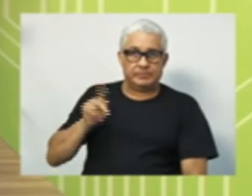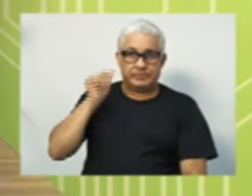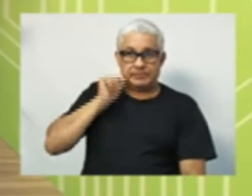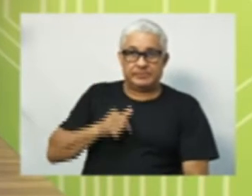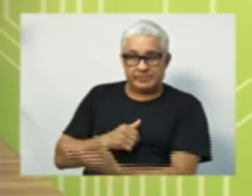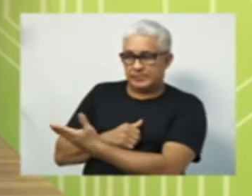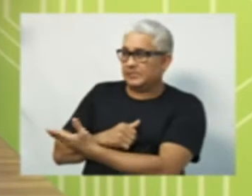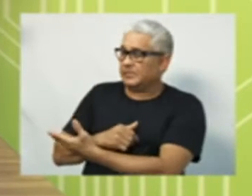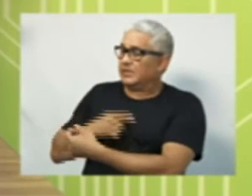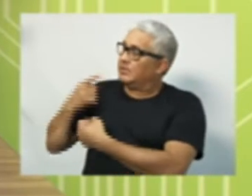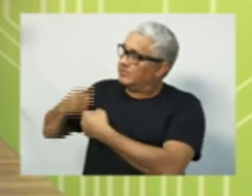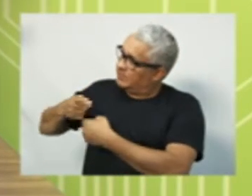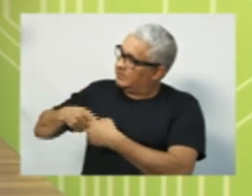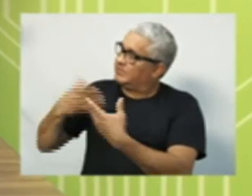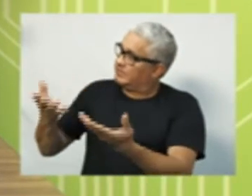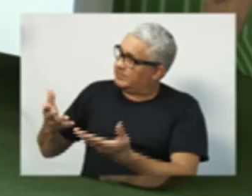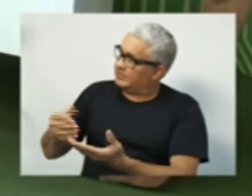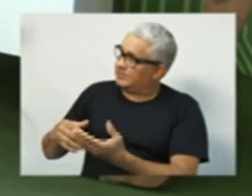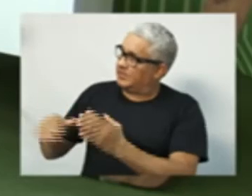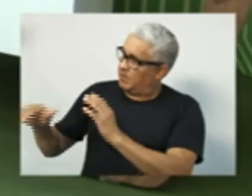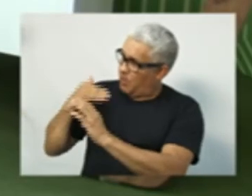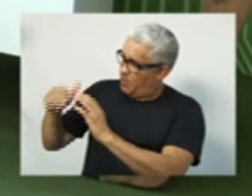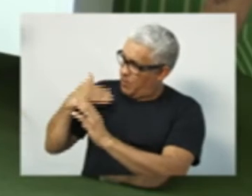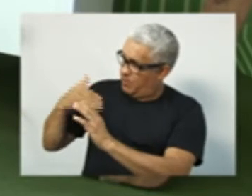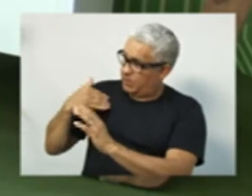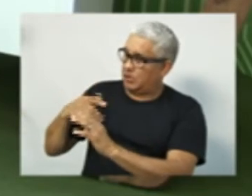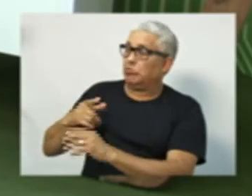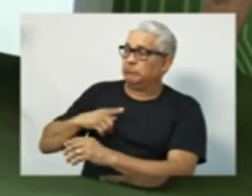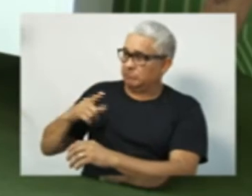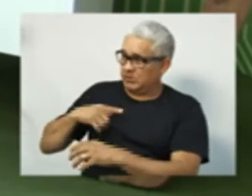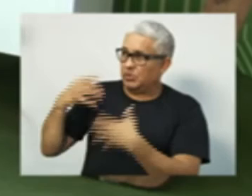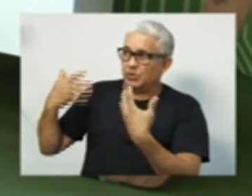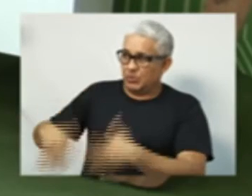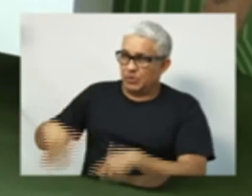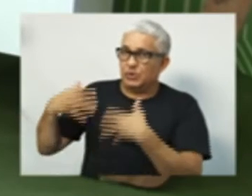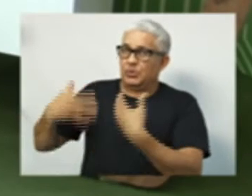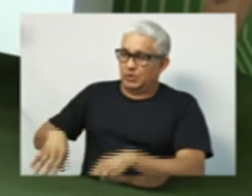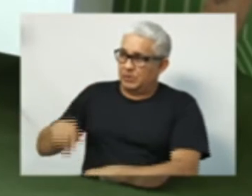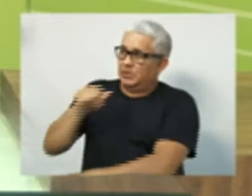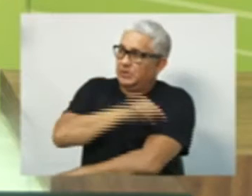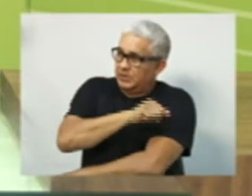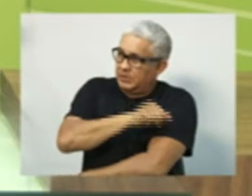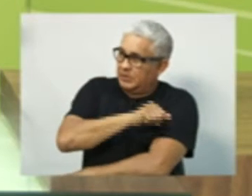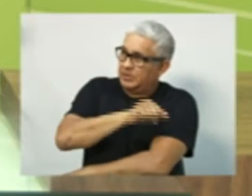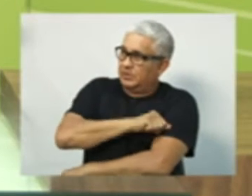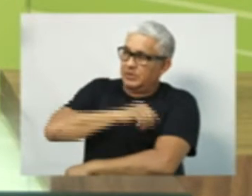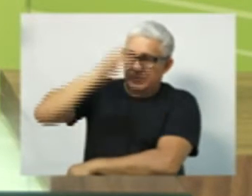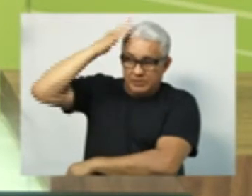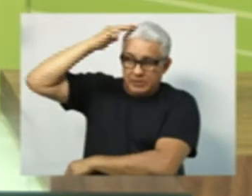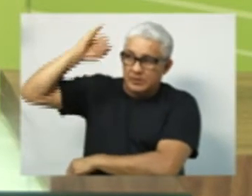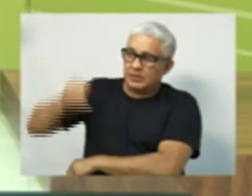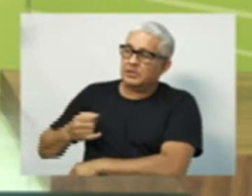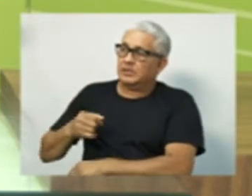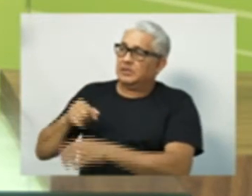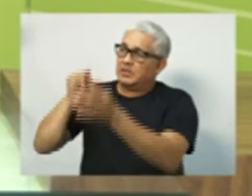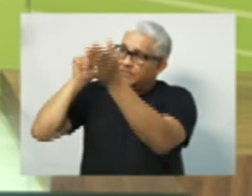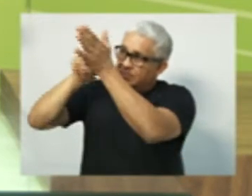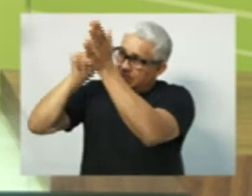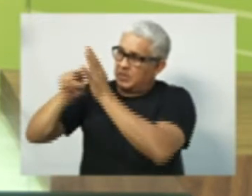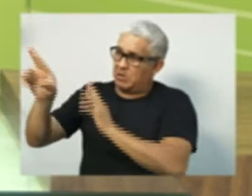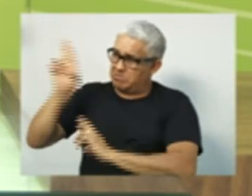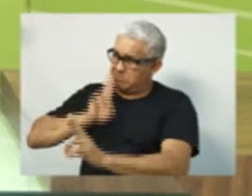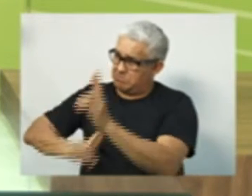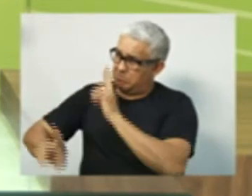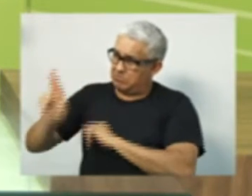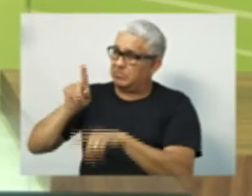do interior, mandou mensagem? Muita participação, né? Os alunos lá do Polo de Ji-Paraná responderam as questões,